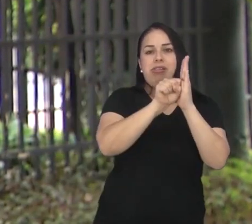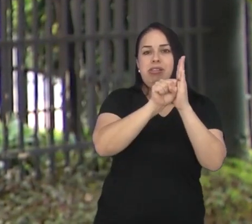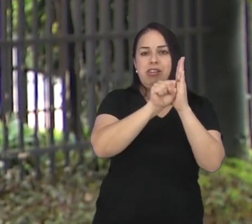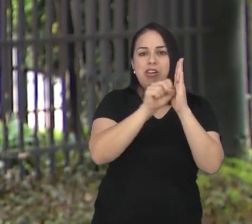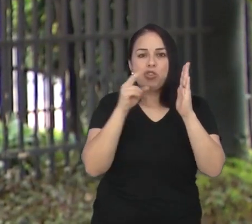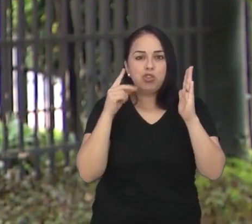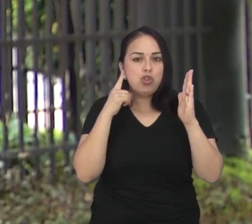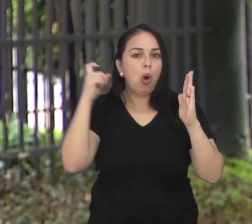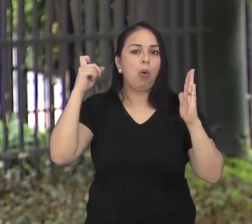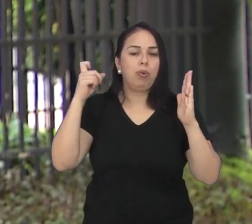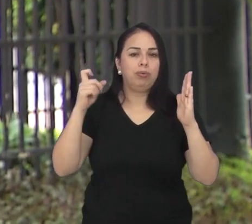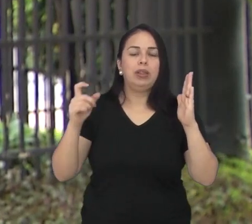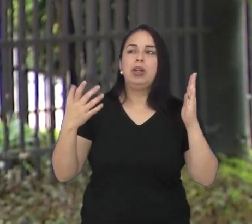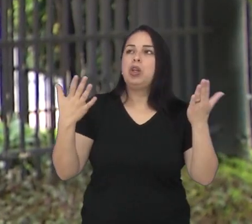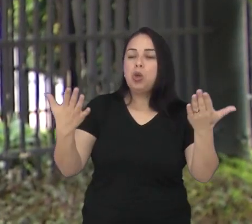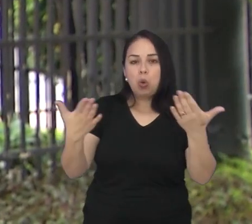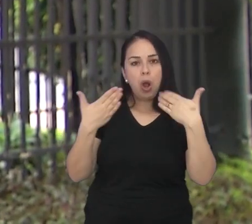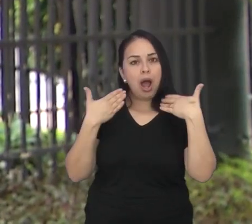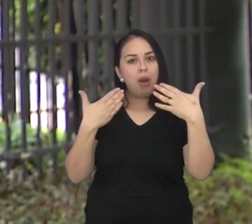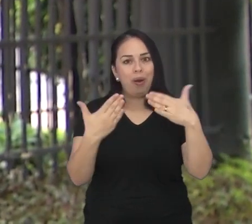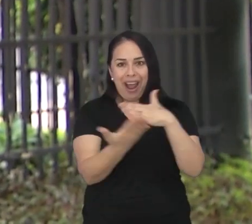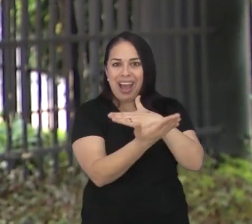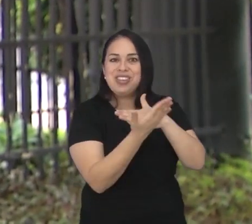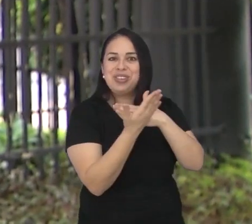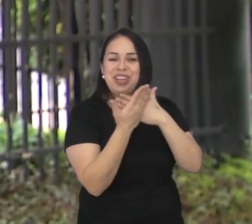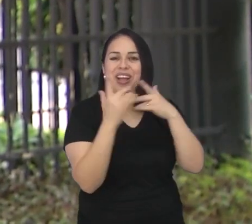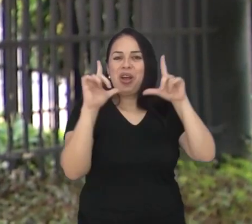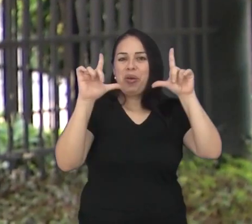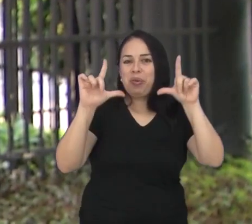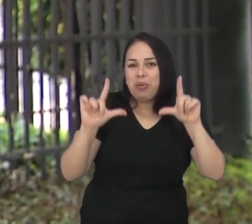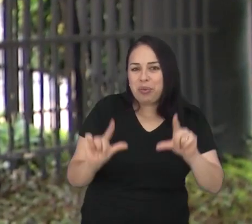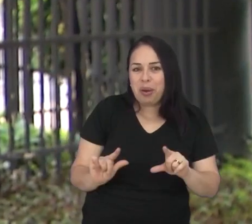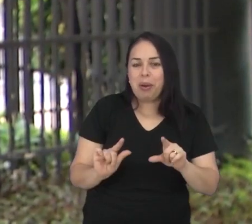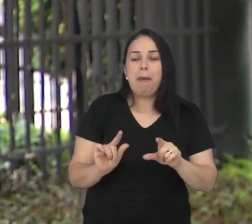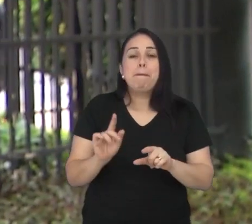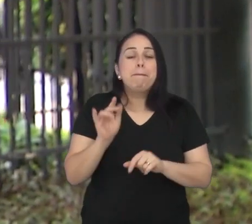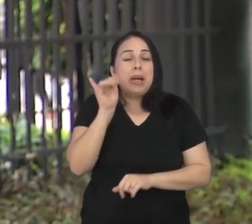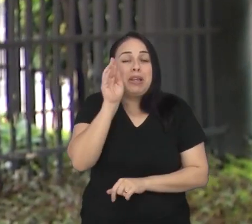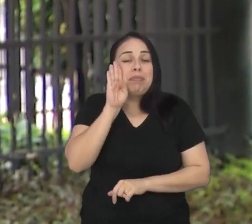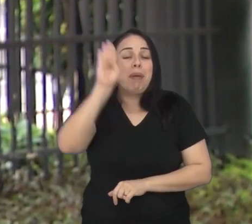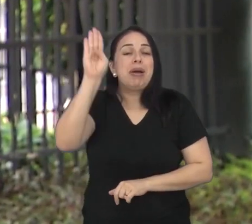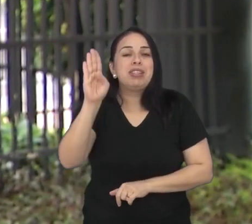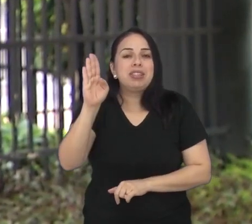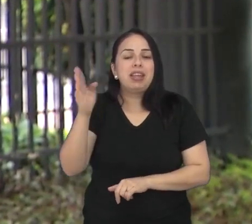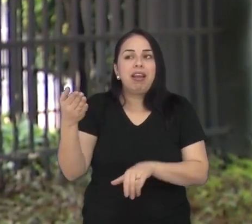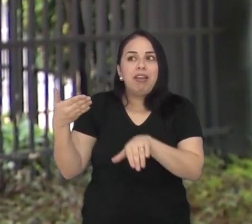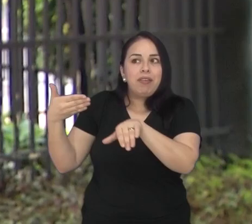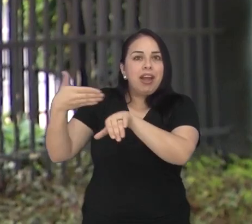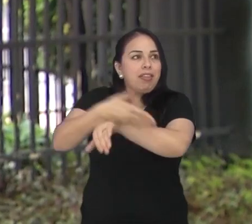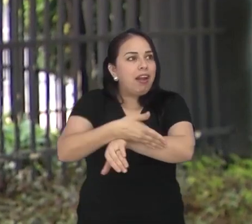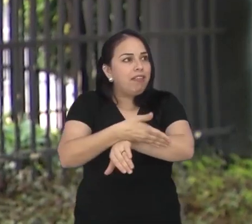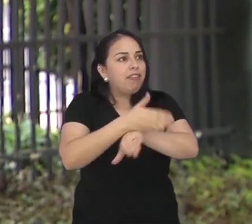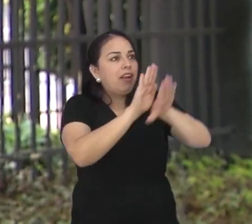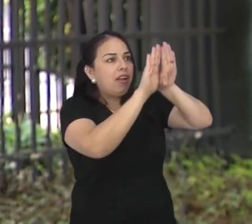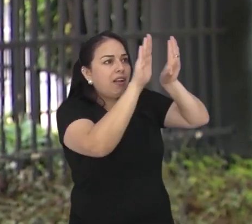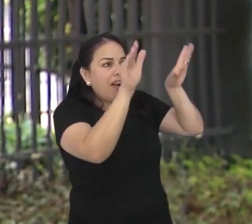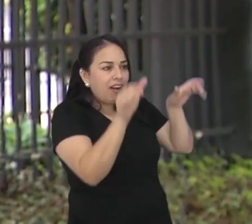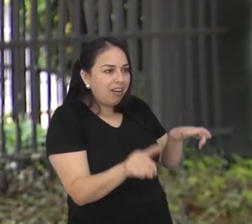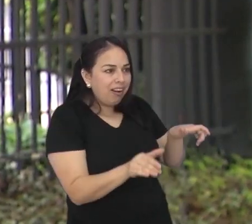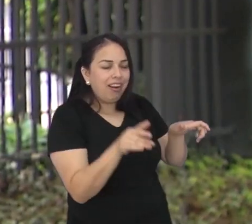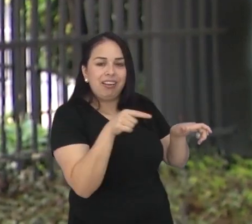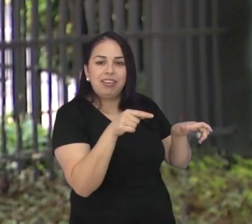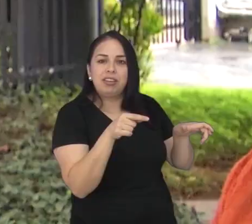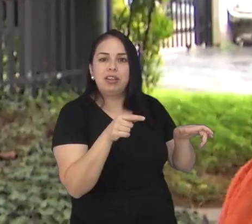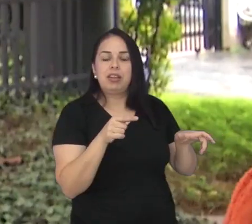mesmo para as edificações que estão próximas. Ele consegue reduzir um pouco o calor, principalmente se for aplicado, por exemplo, em fachadas, para o calor não entrar